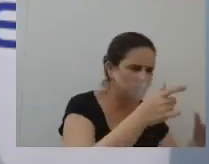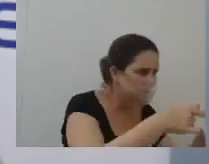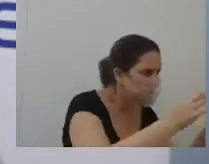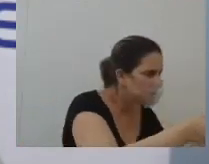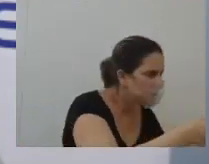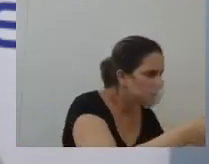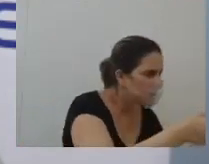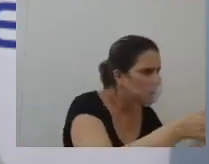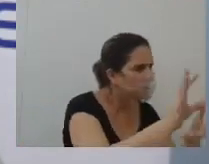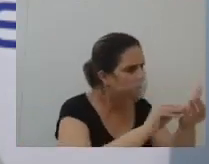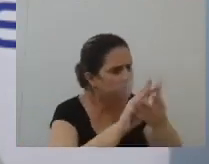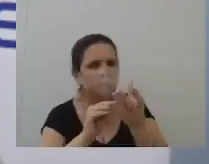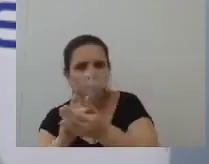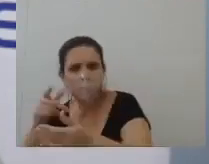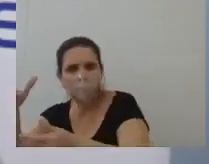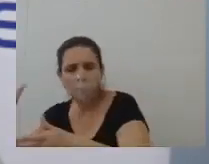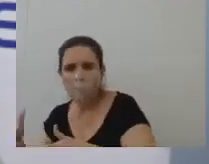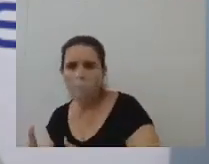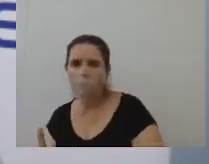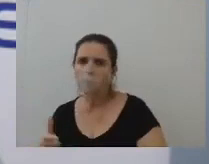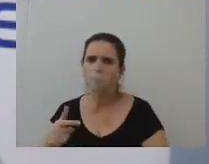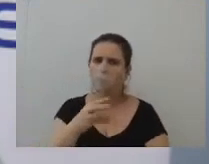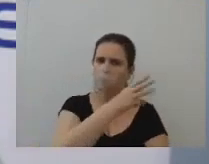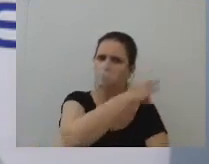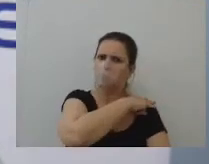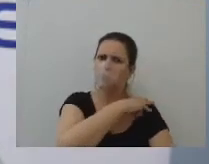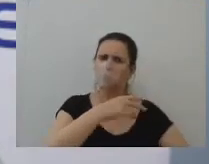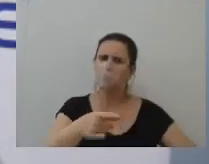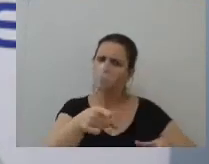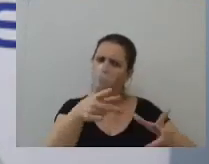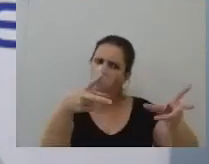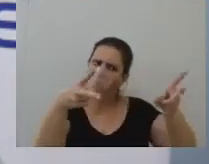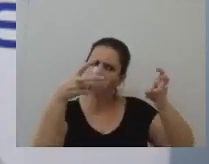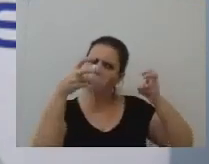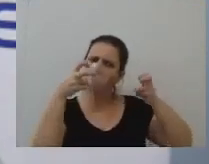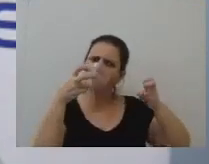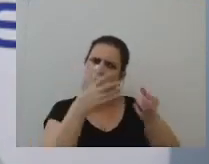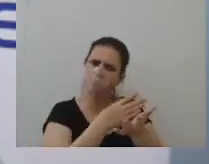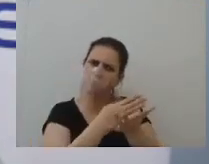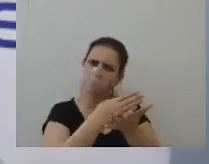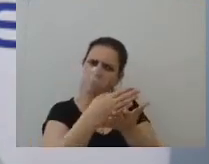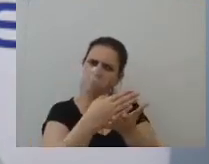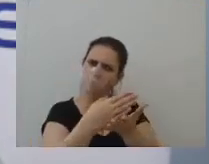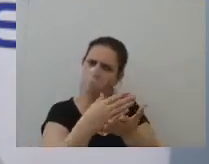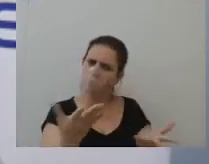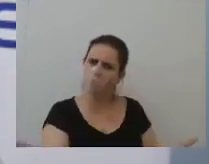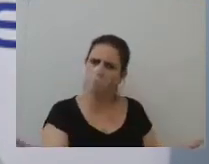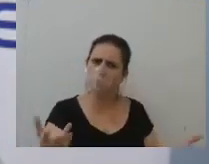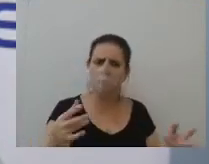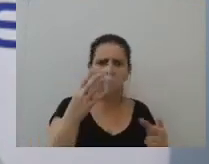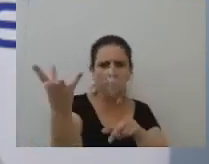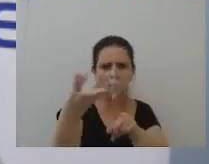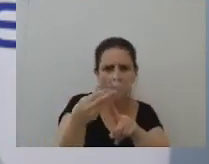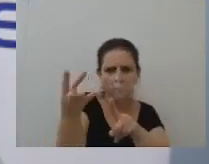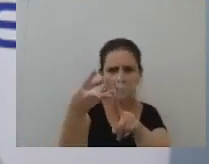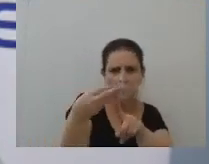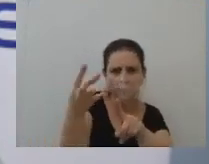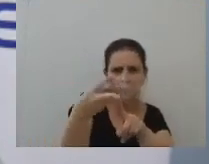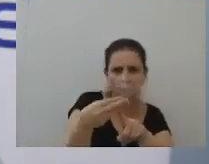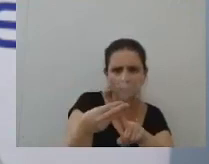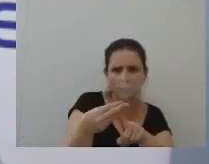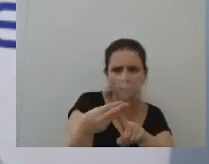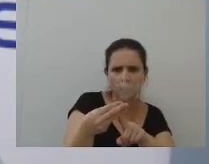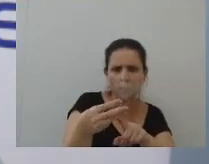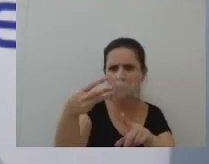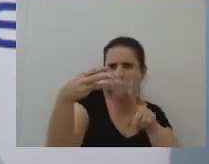áreas. Então é massa no ensino médio, você começa a perceber bem esses links, em que física não são